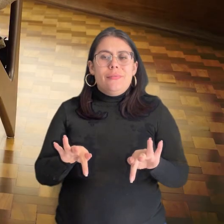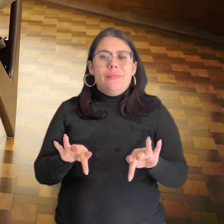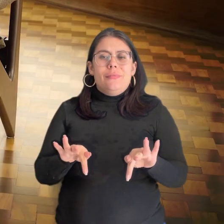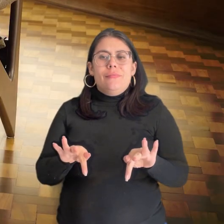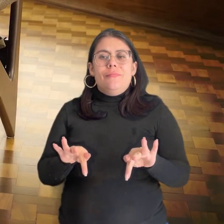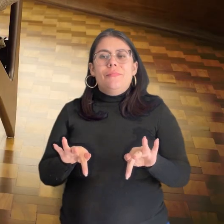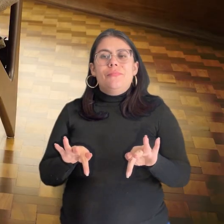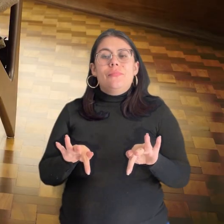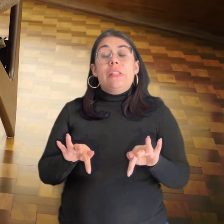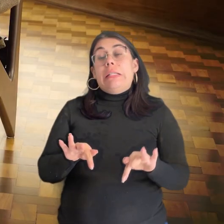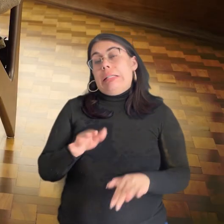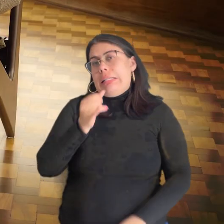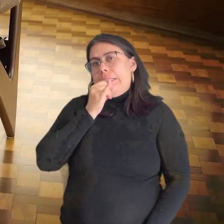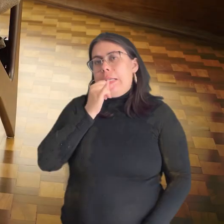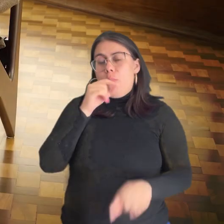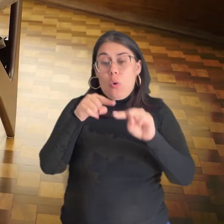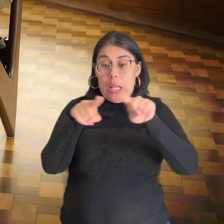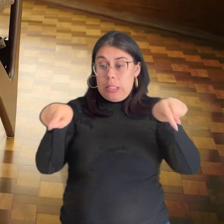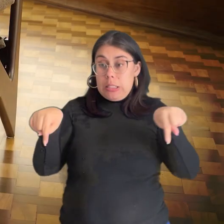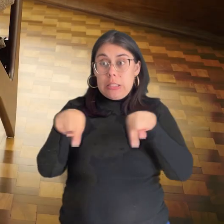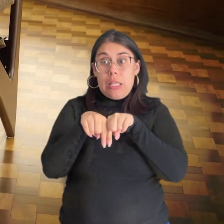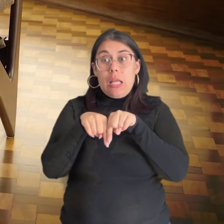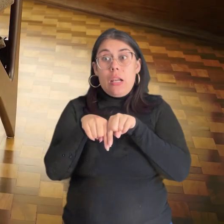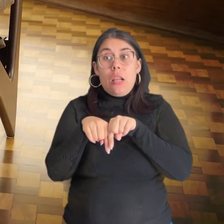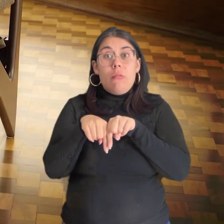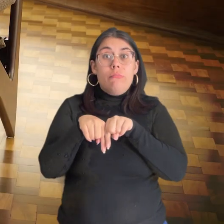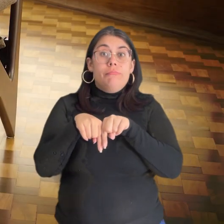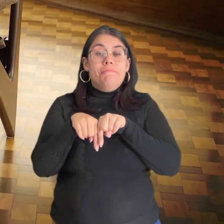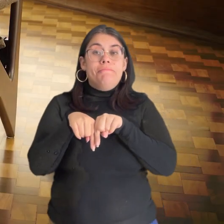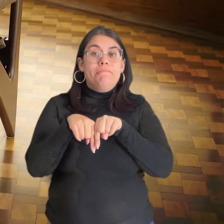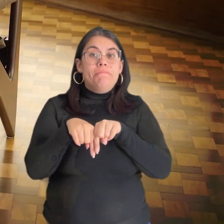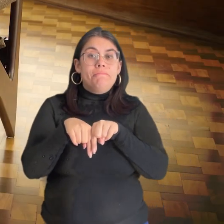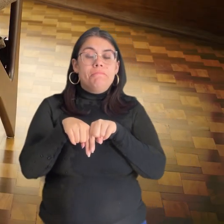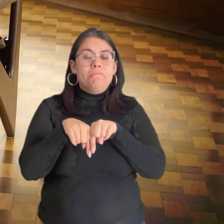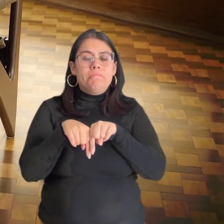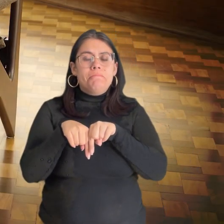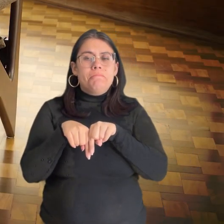final. No caso aqui desta sala,